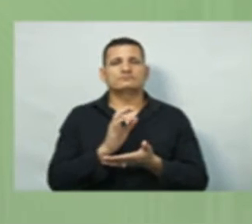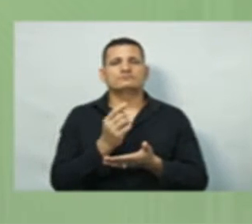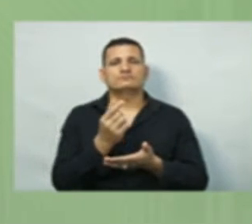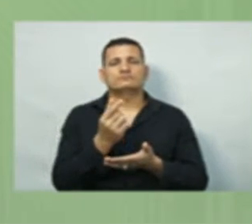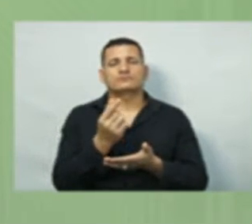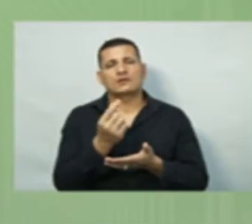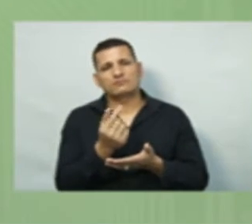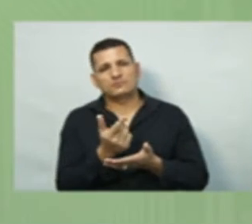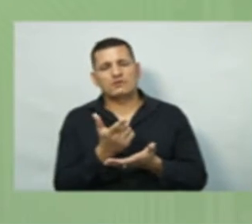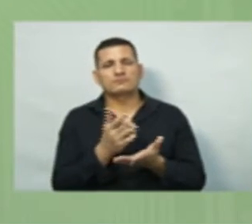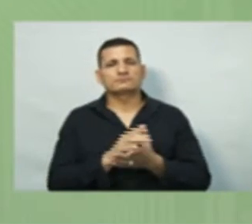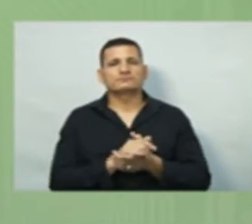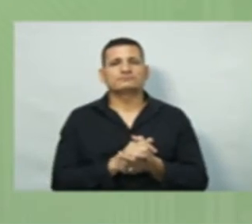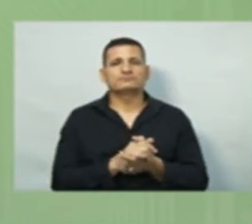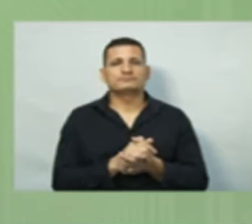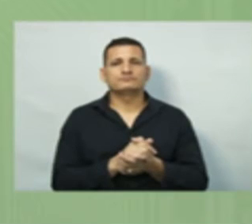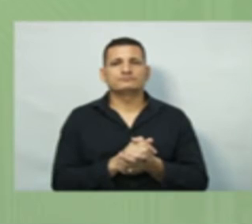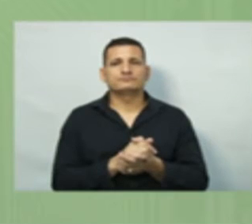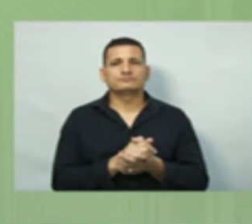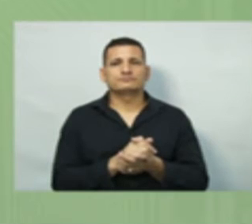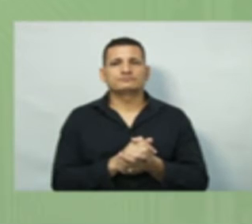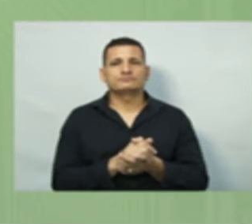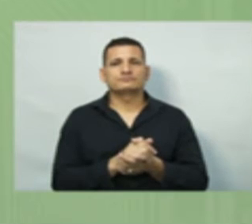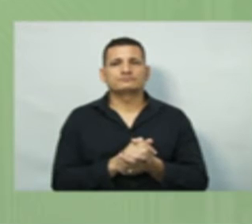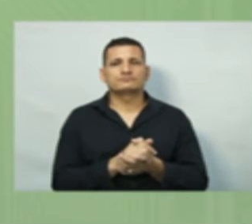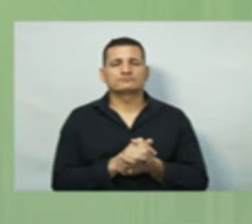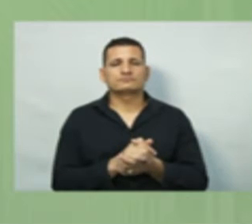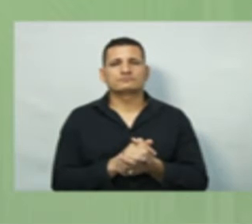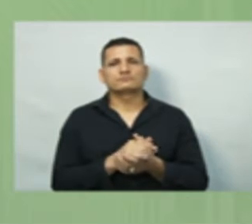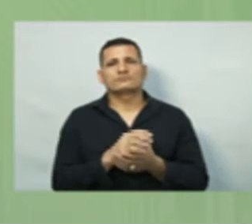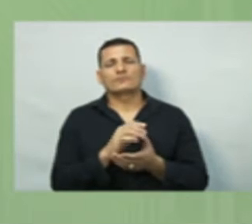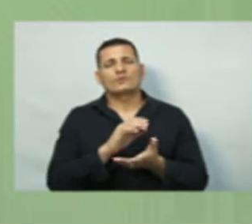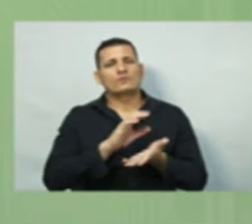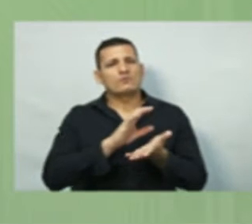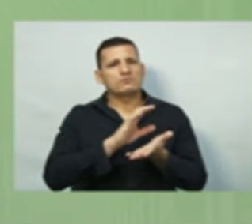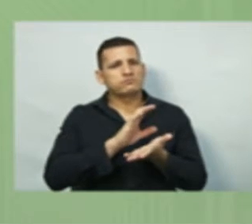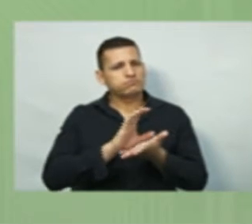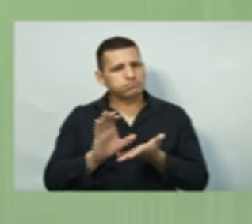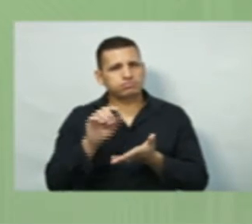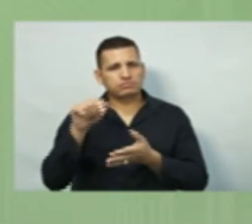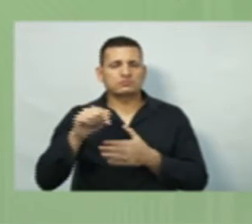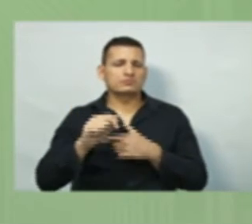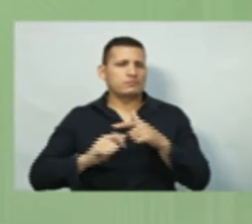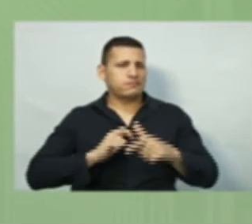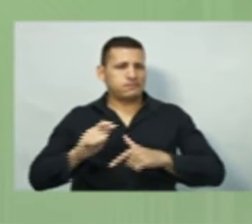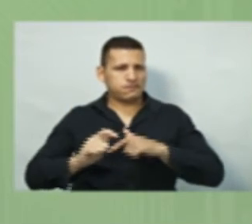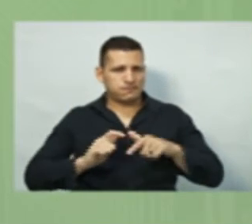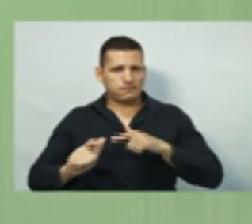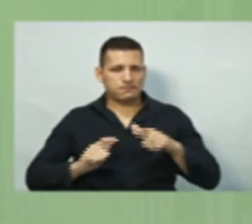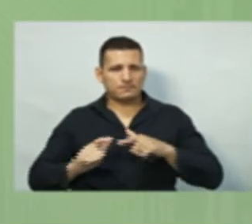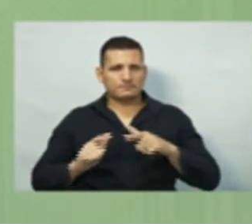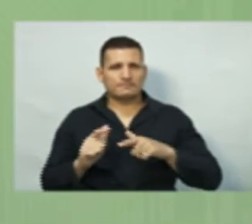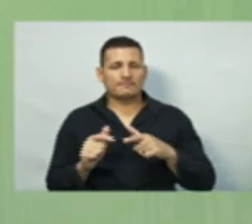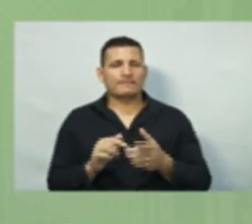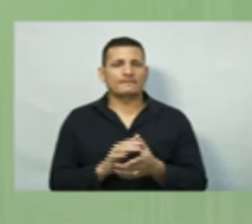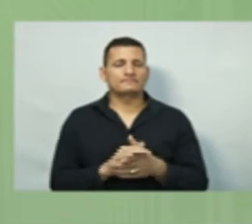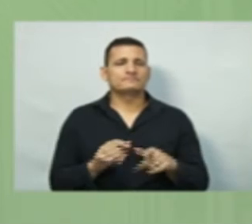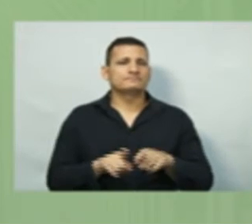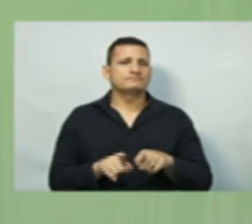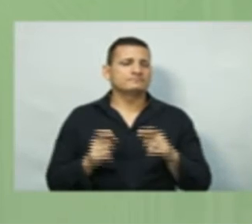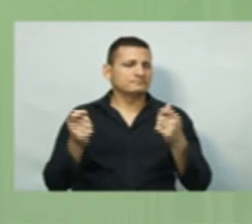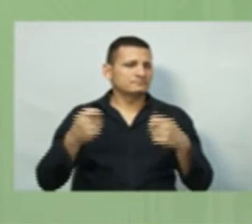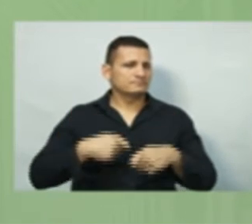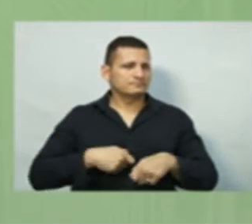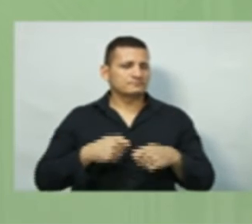fixo, em capital produtivo, né? Em relação também à capacidade